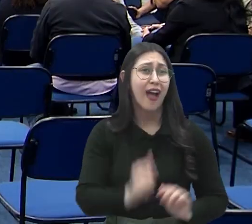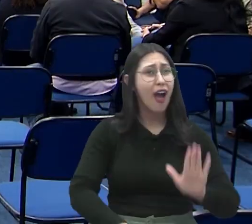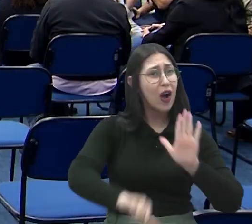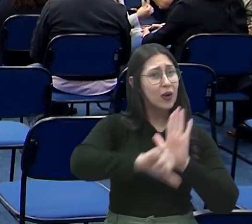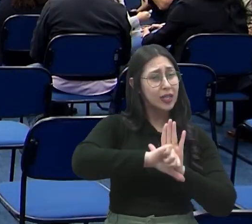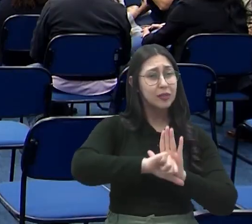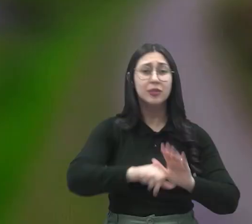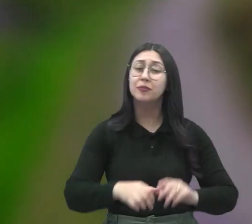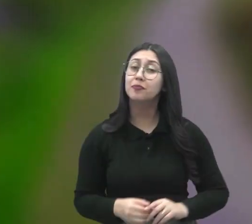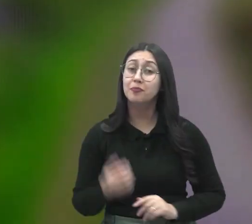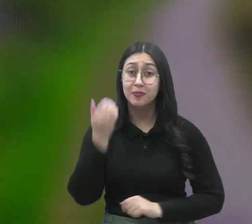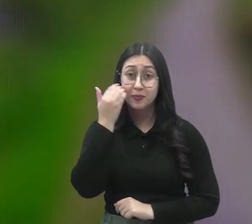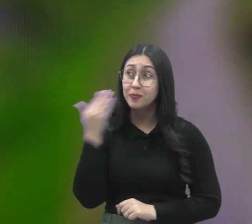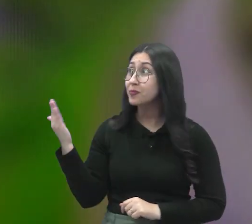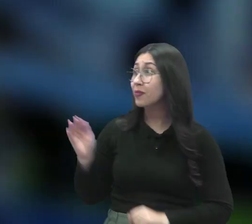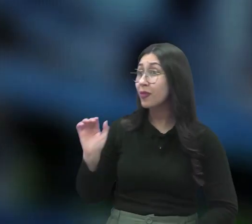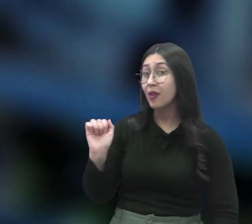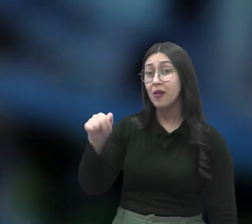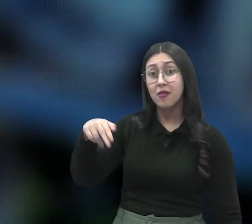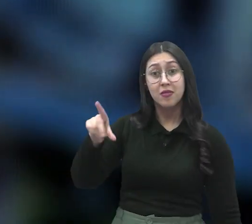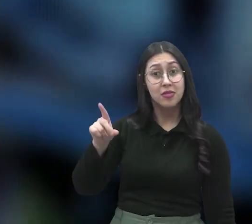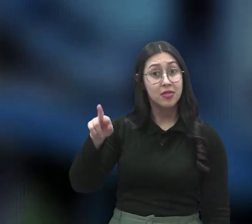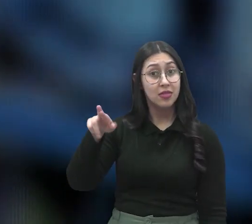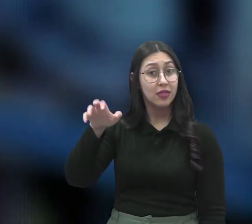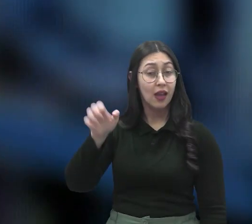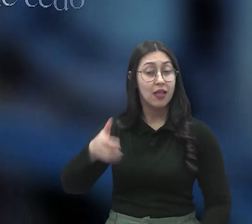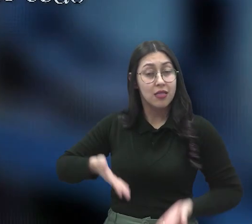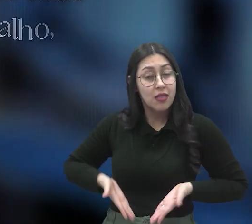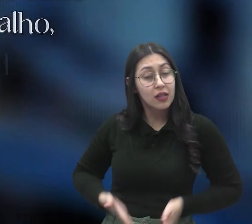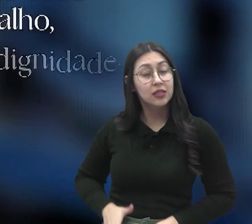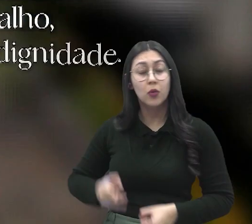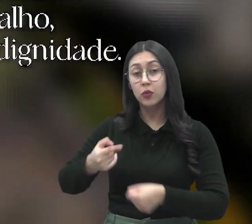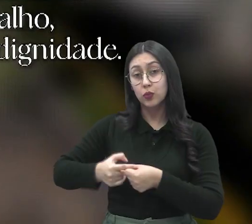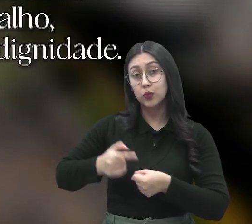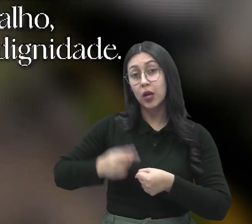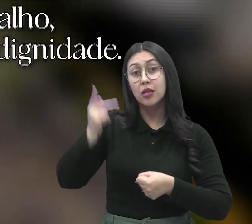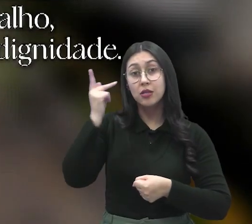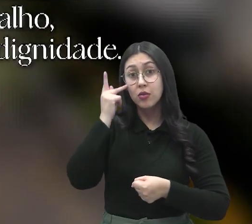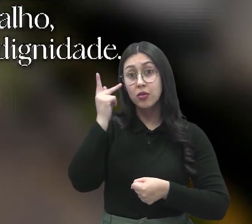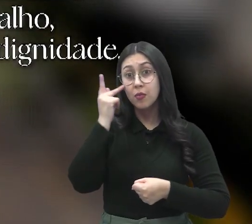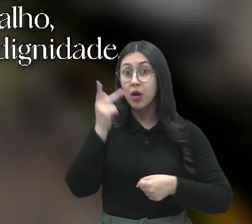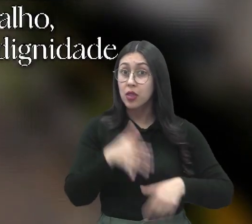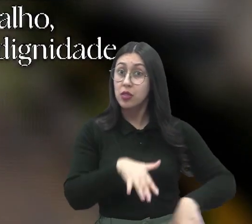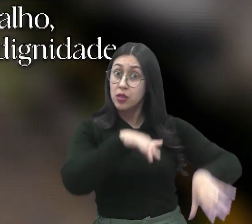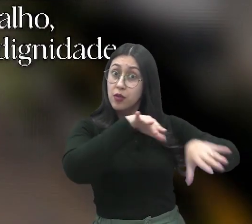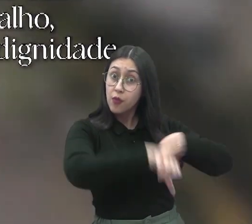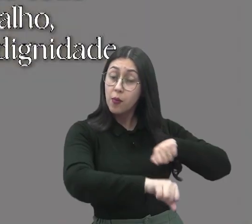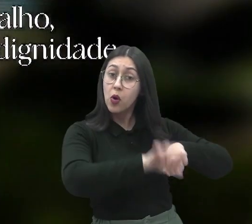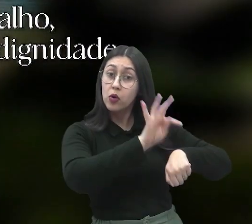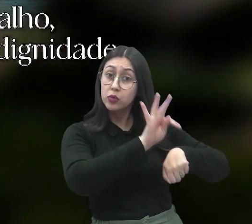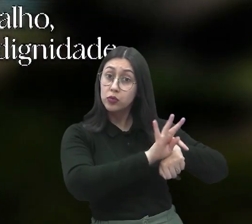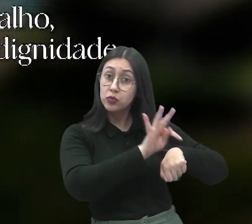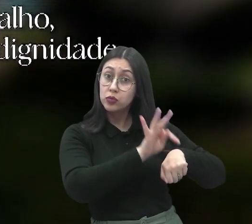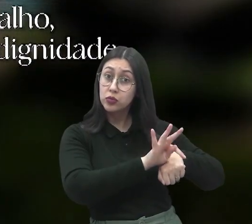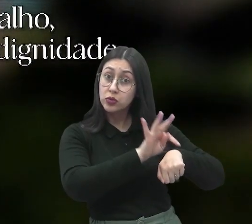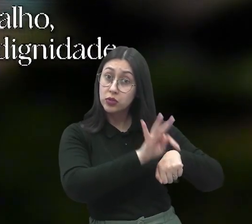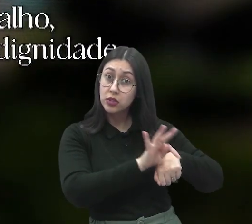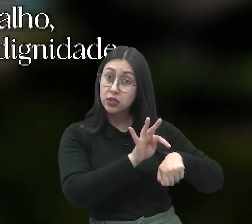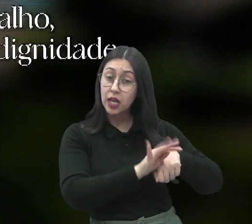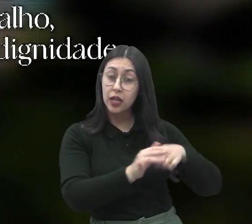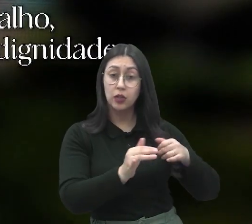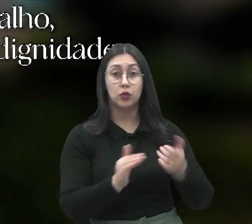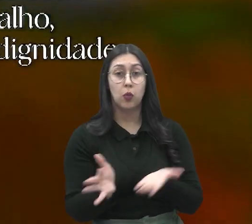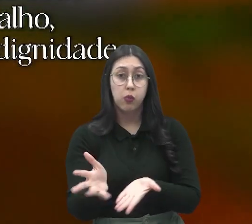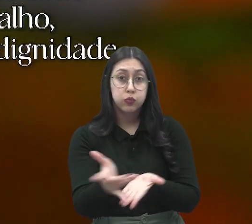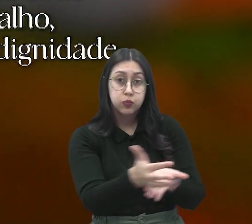bandidos e à criminalidade. André da Silva Rosa é natural da capital paulista. Se formou no curso de técnico de processamento de